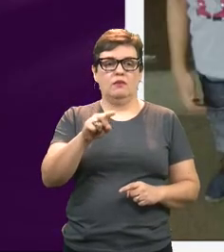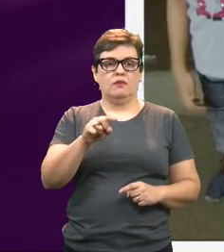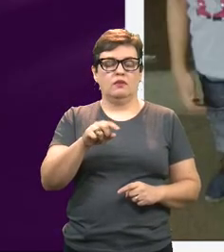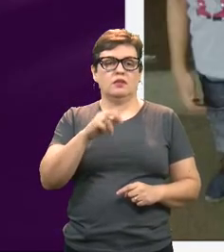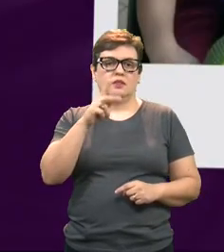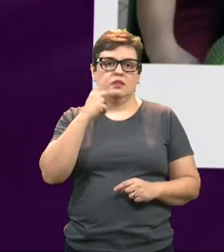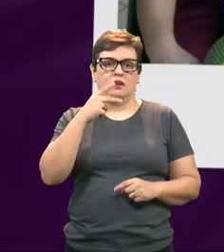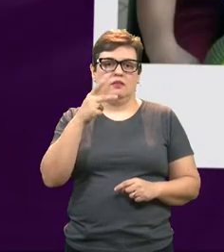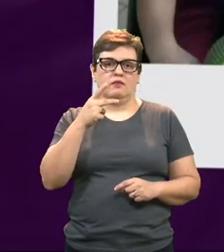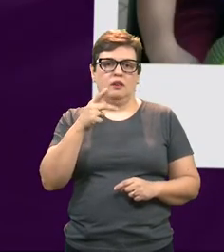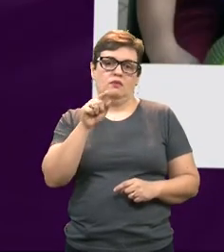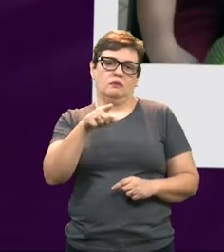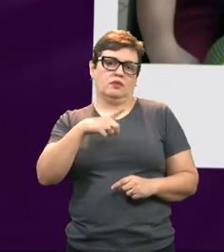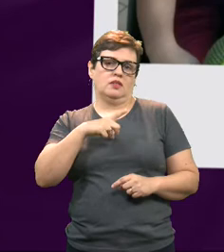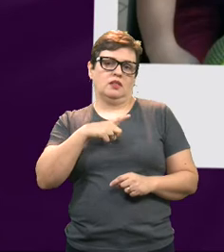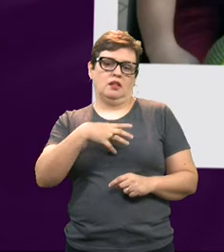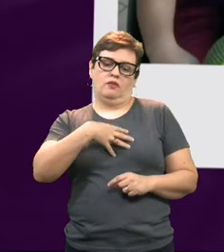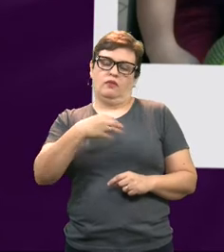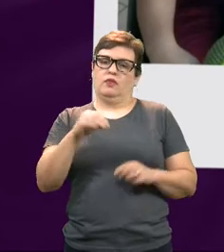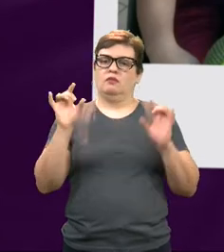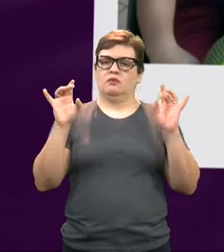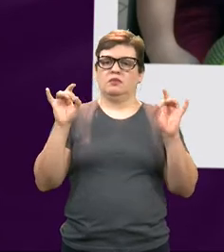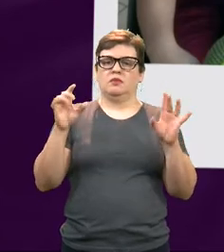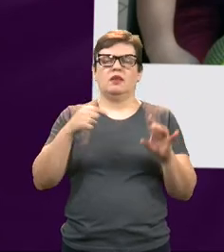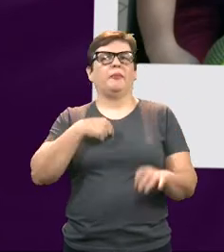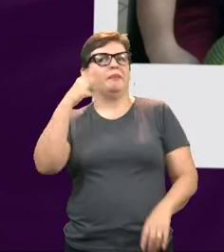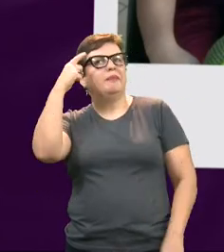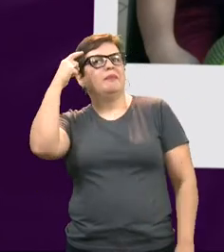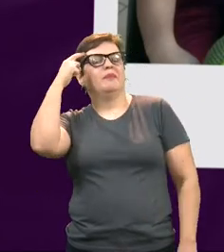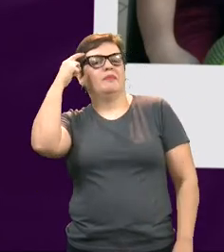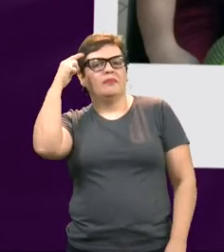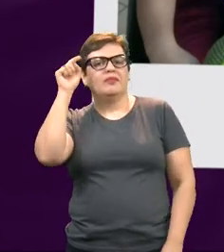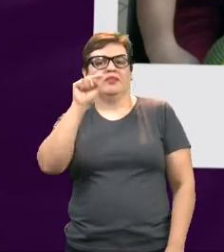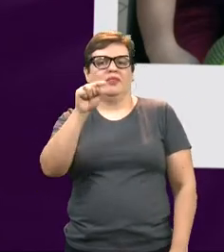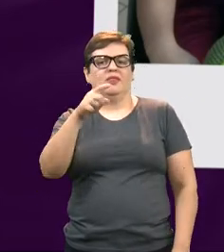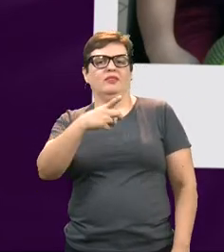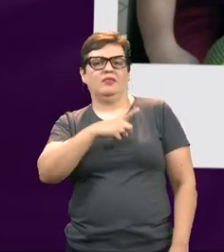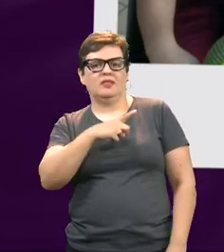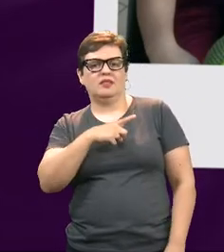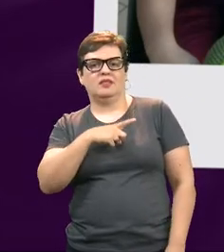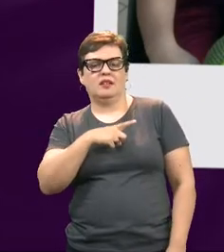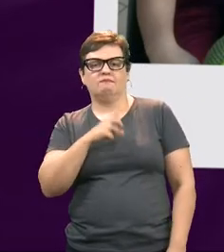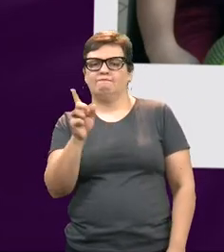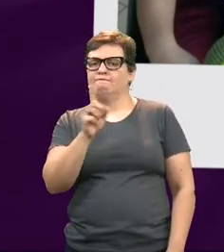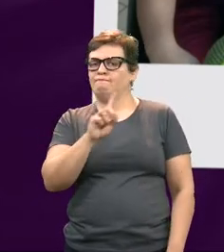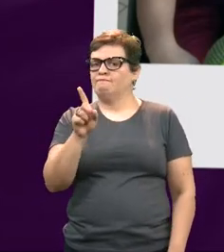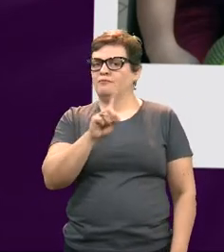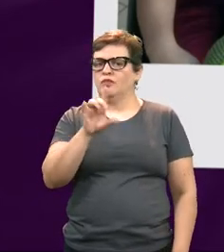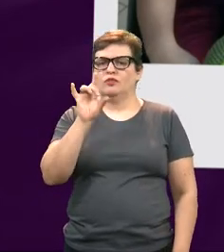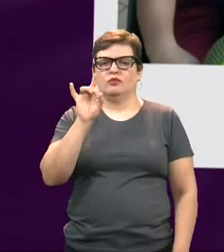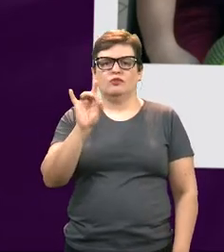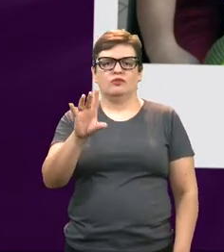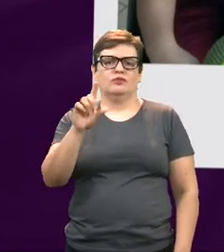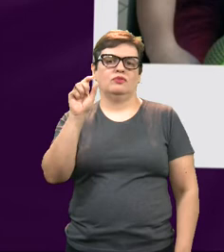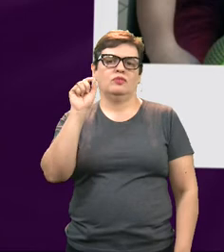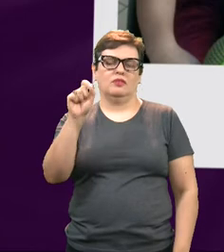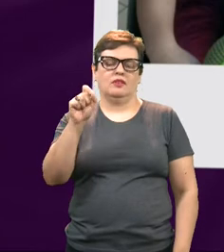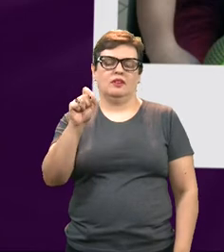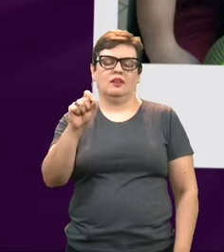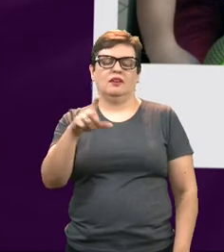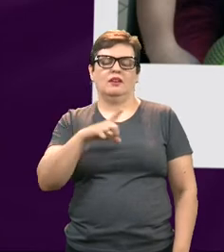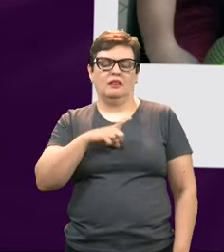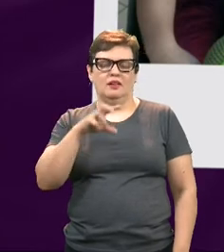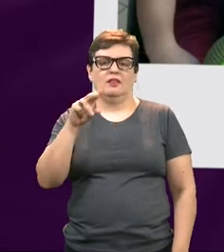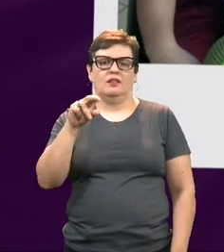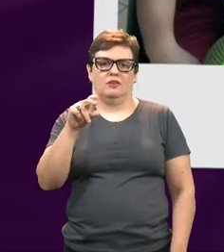o que você está passando. Não. Ninguém sabe. Só sabe quem está passando. E, às vezes, a minha dor, ela é muito menor do